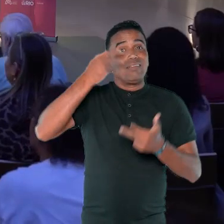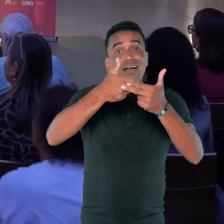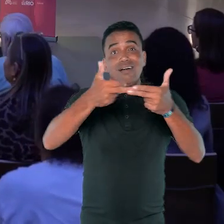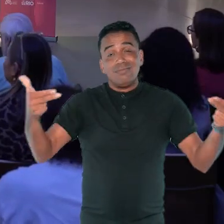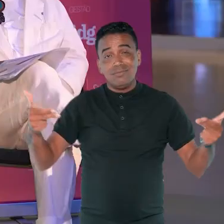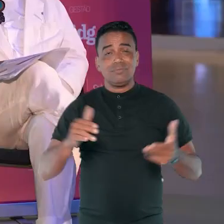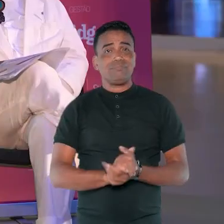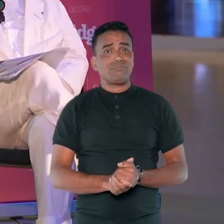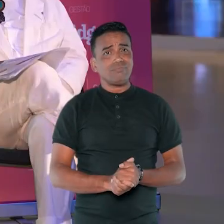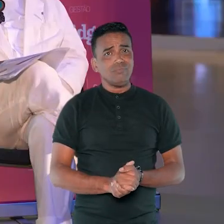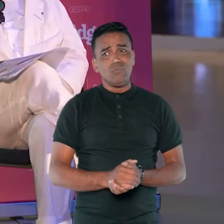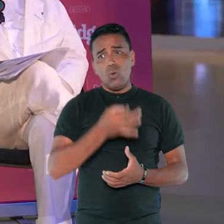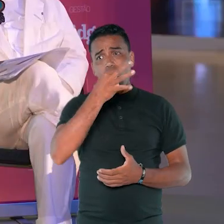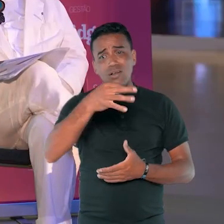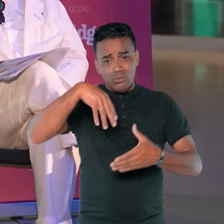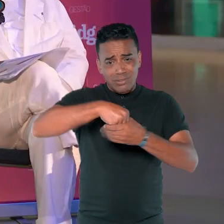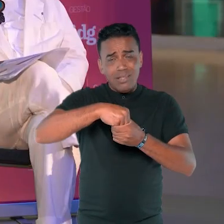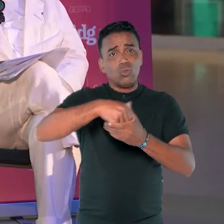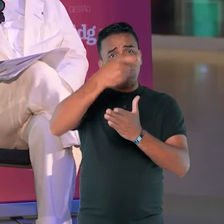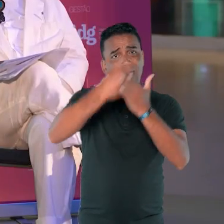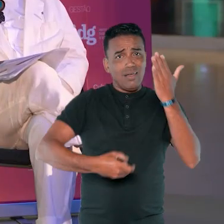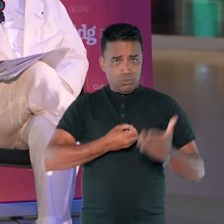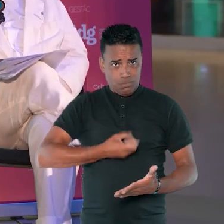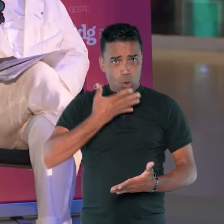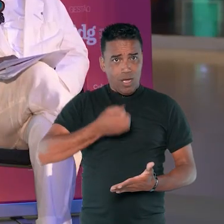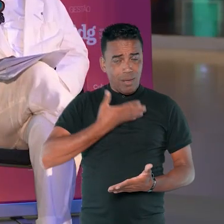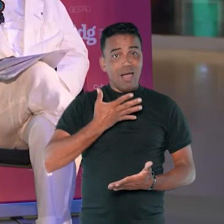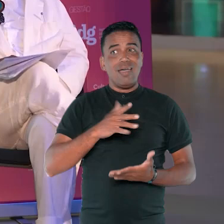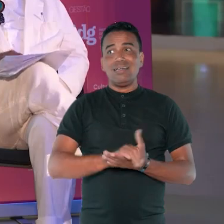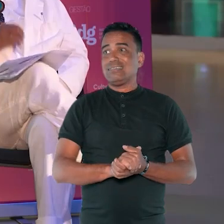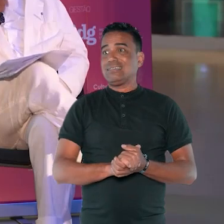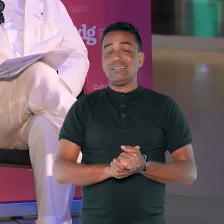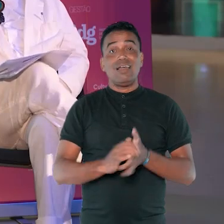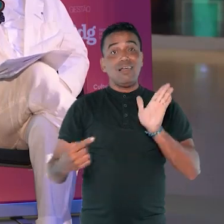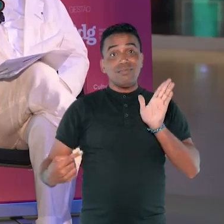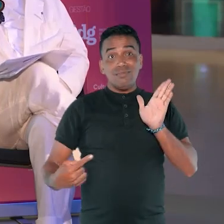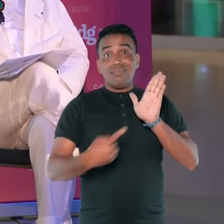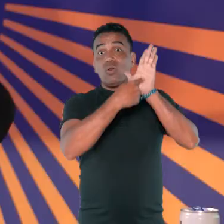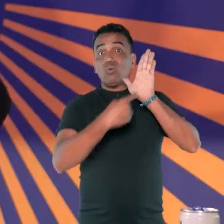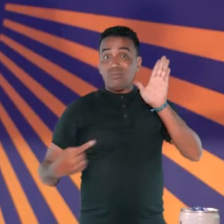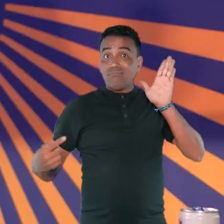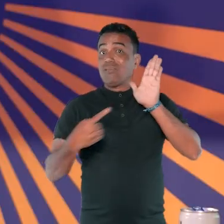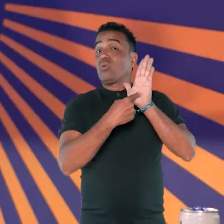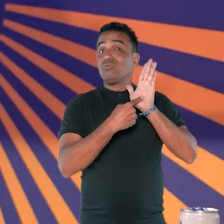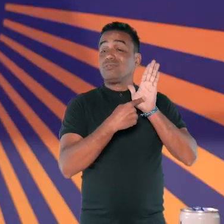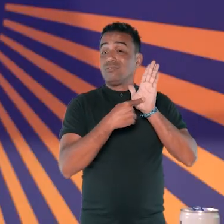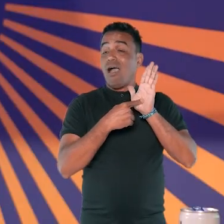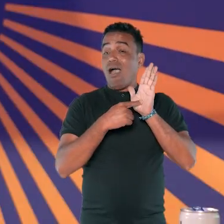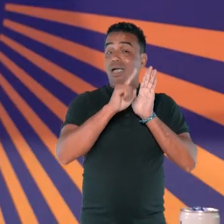que me toca nesse poema, primeiro, é esse desdobramento, essa denúncia do que é e do que pode